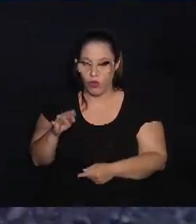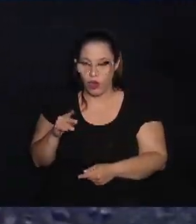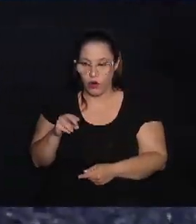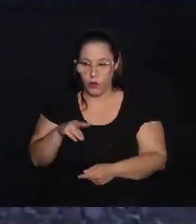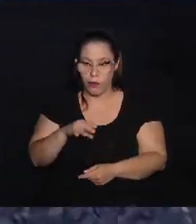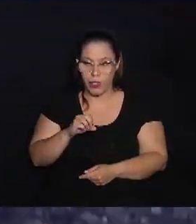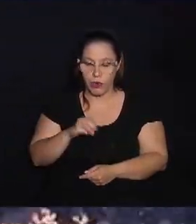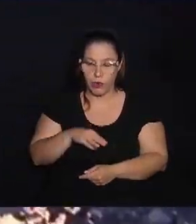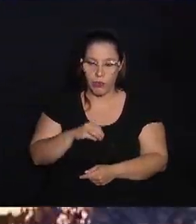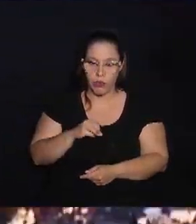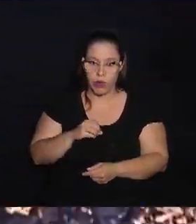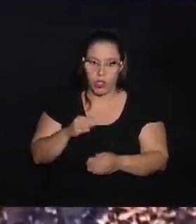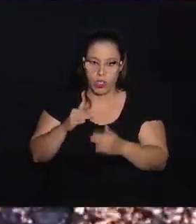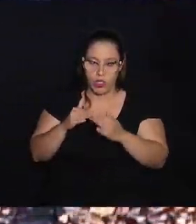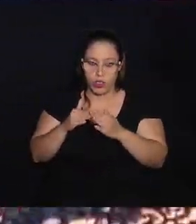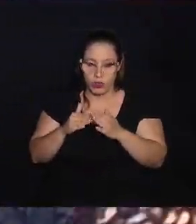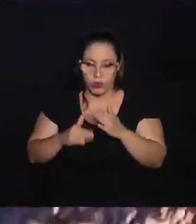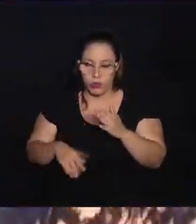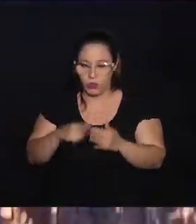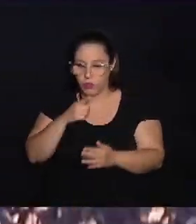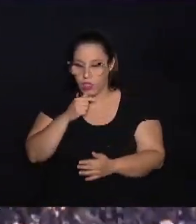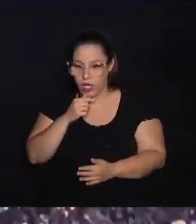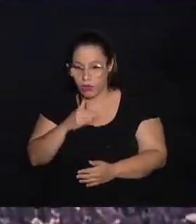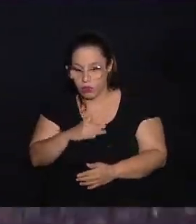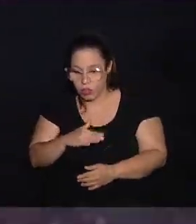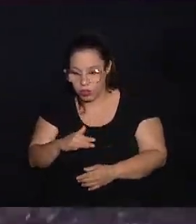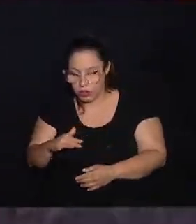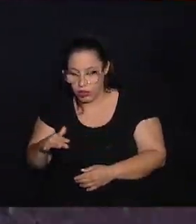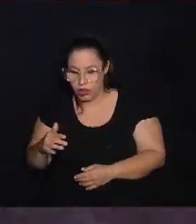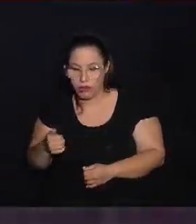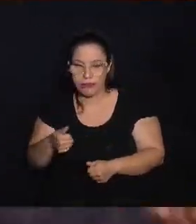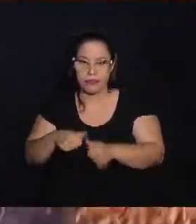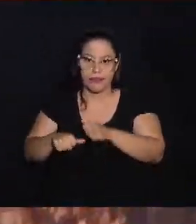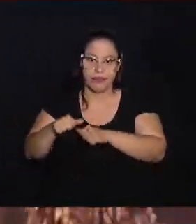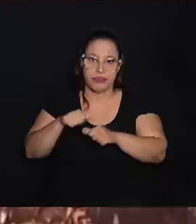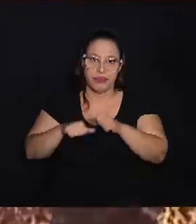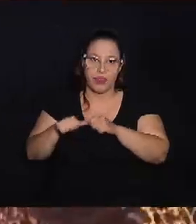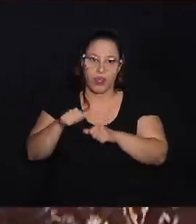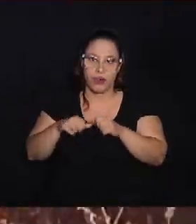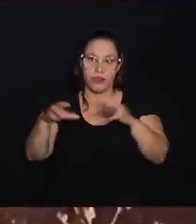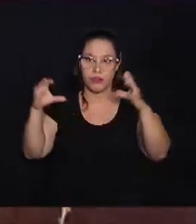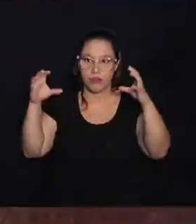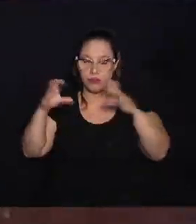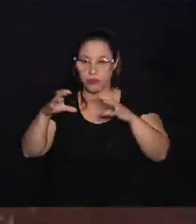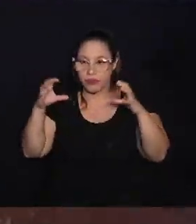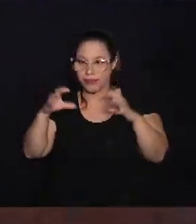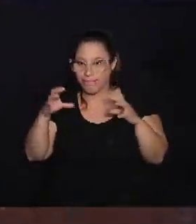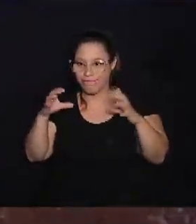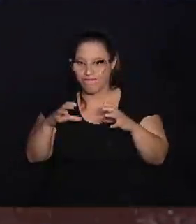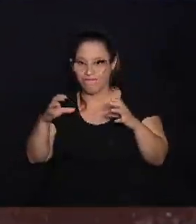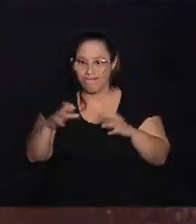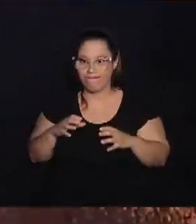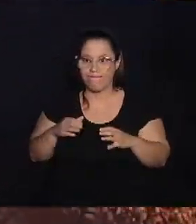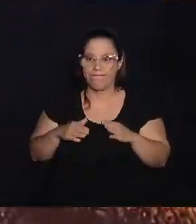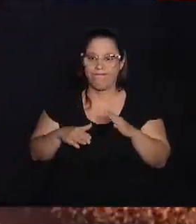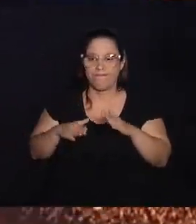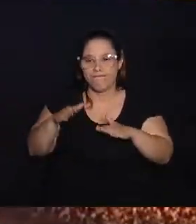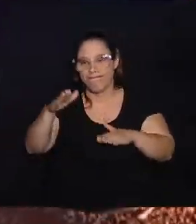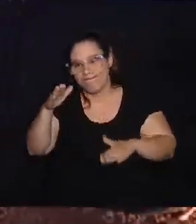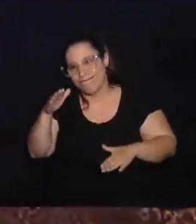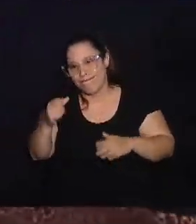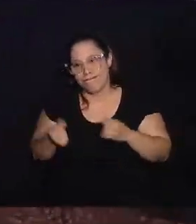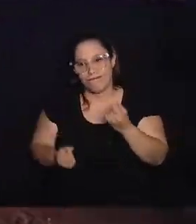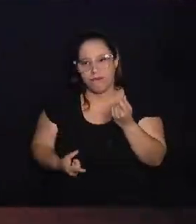diminui a quantidade de água disponível, como também altera o padrão de chuvas, agora mais esporádicas e